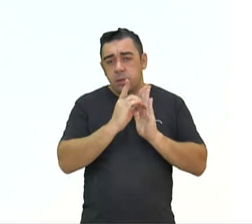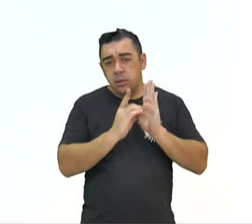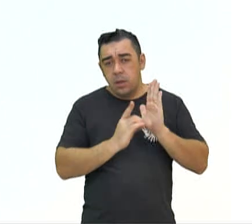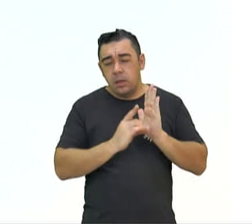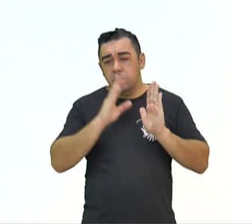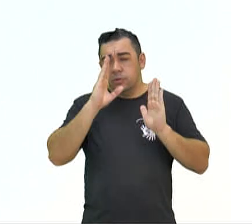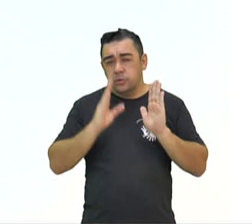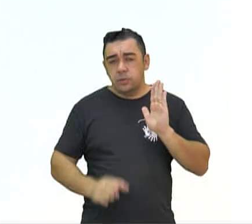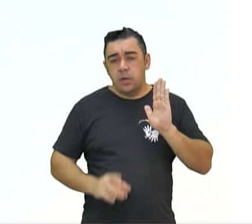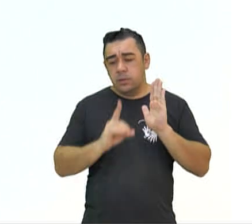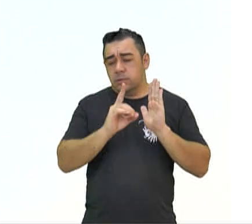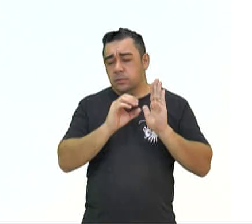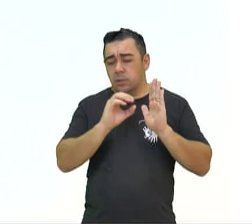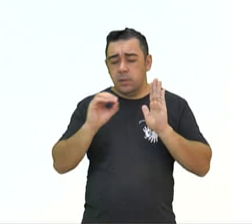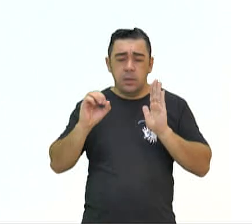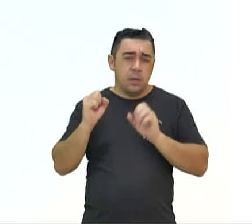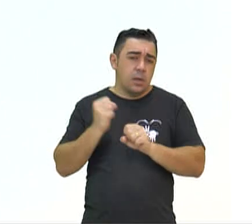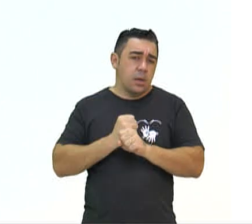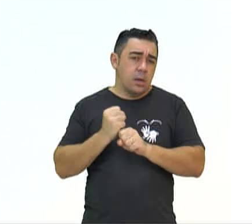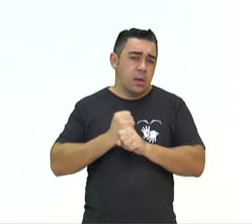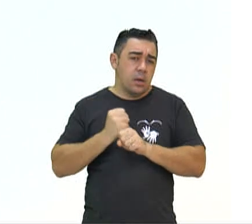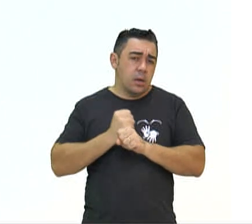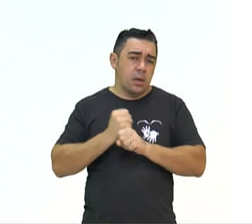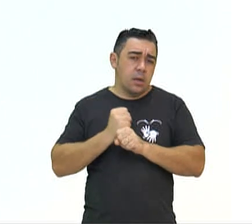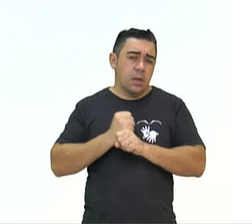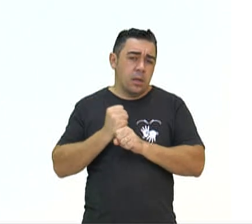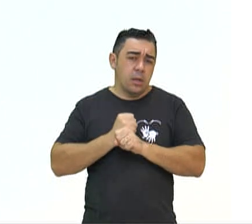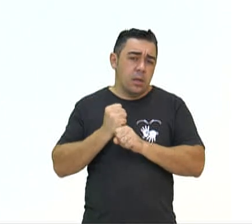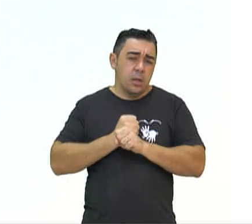centenas de anos de disputas em